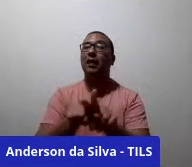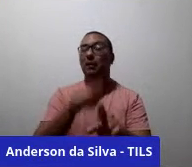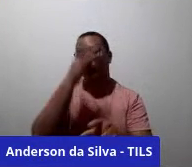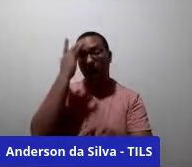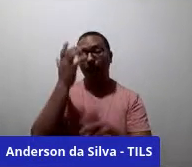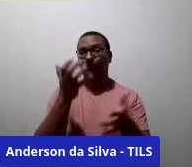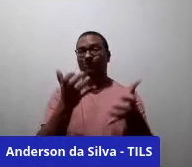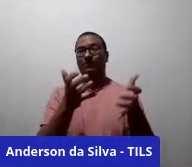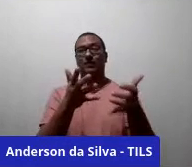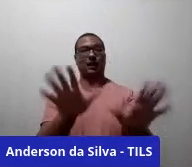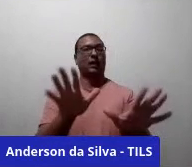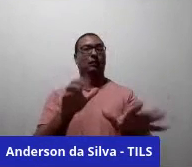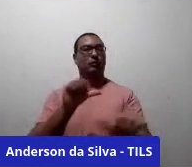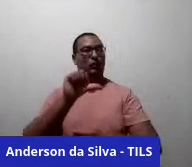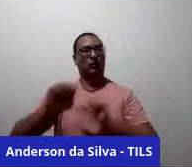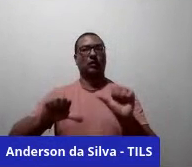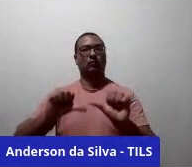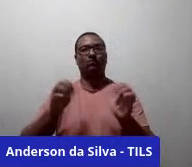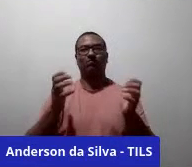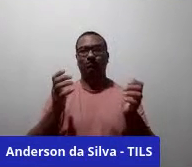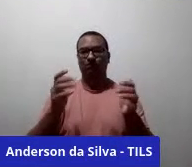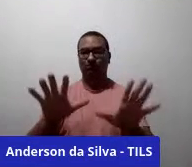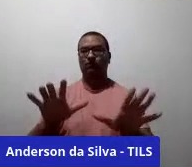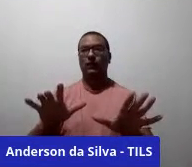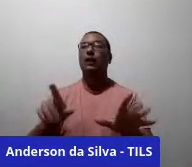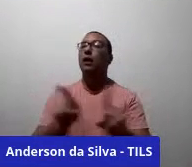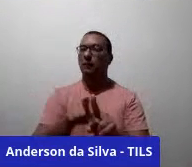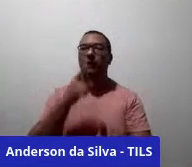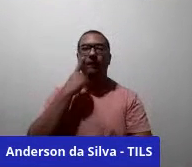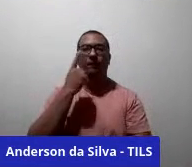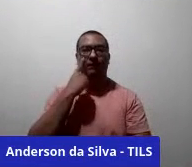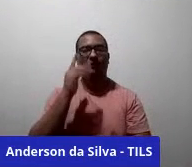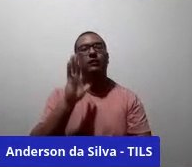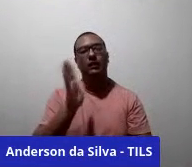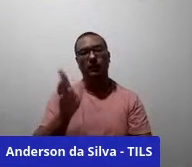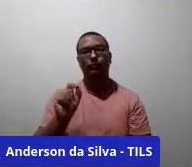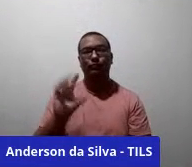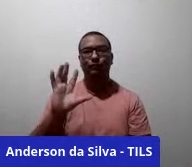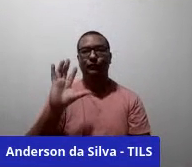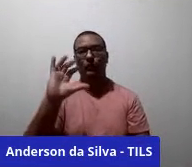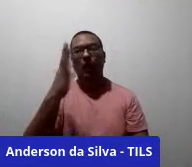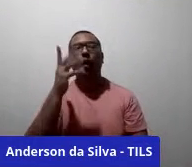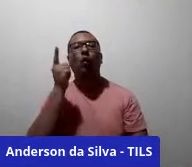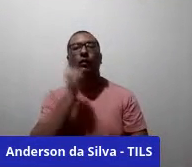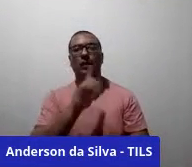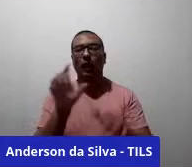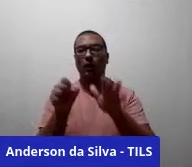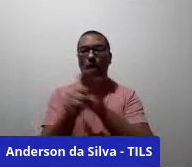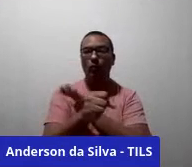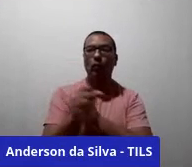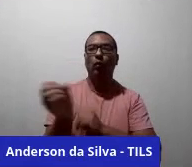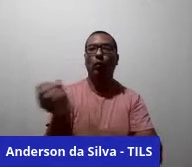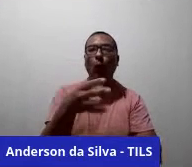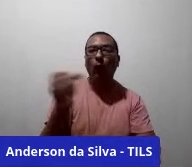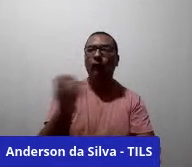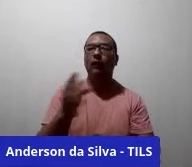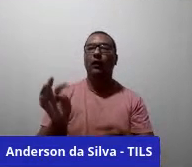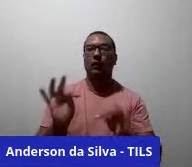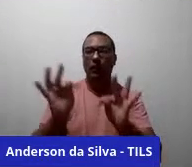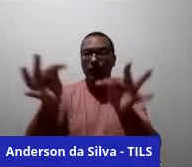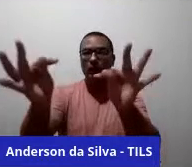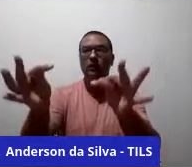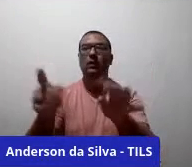Né? Isso também é o que a gente tem visto bastante aí para a introdução das tecnologias da